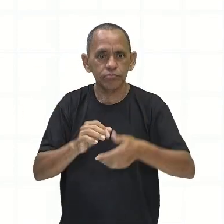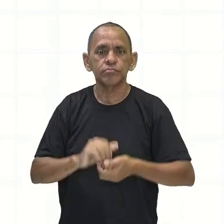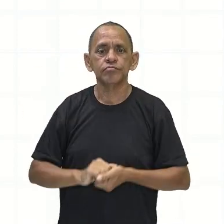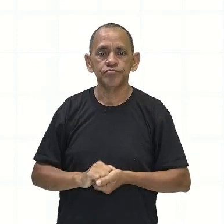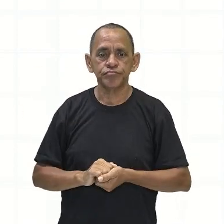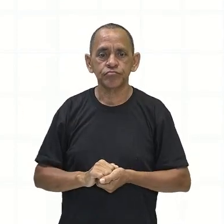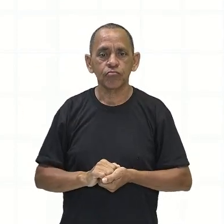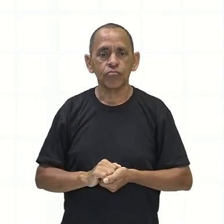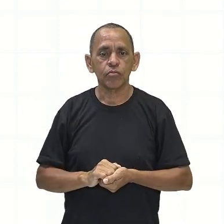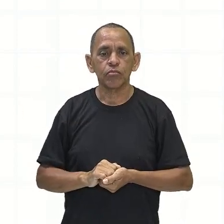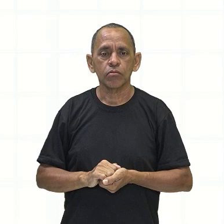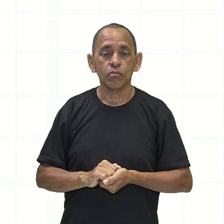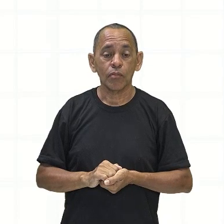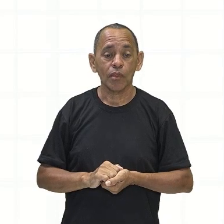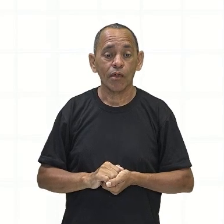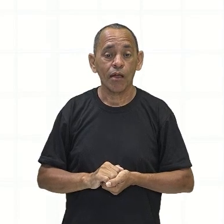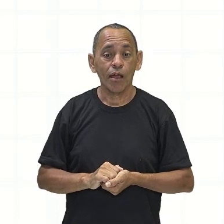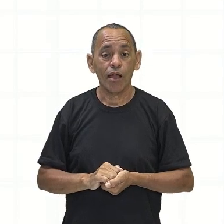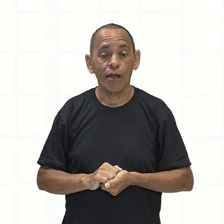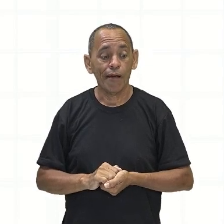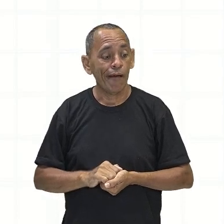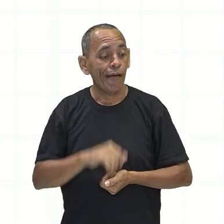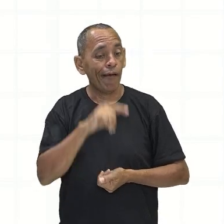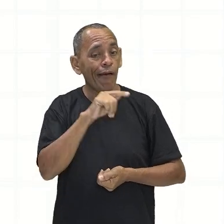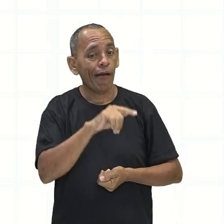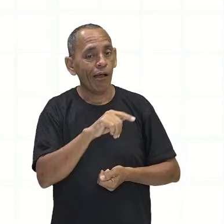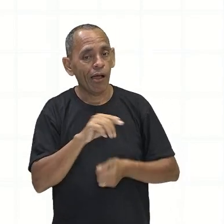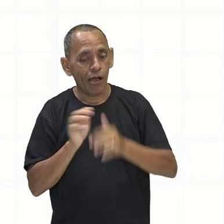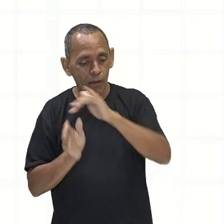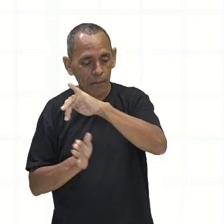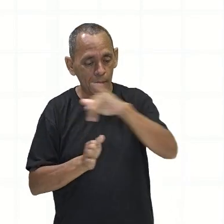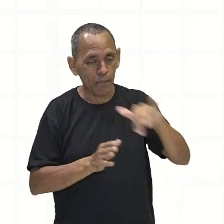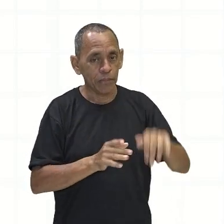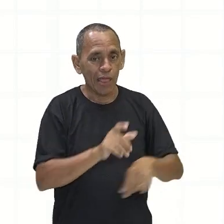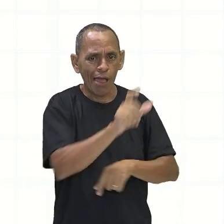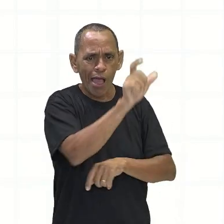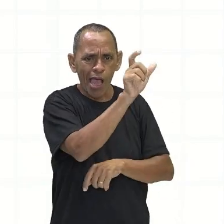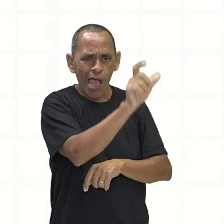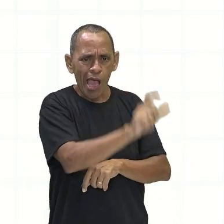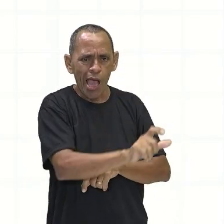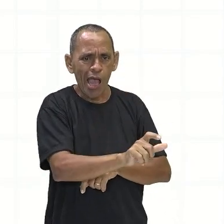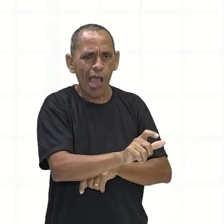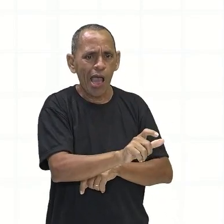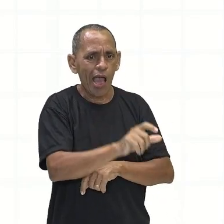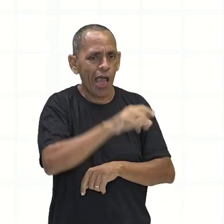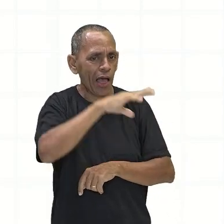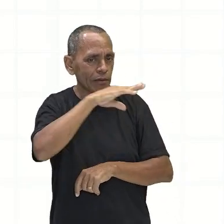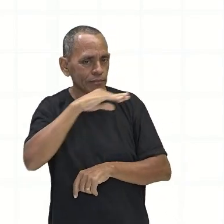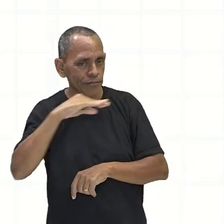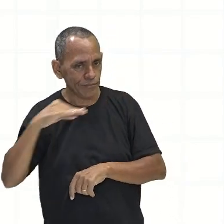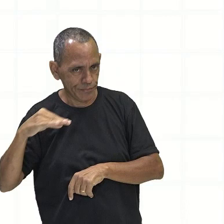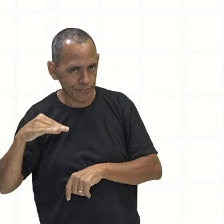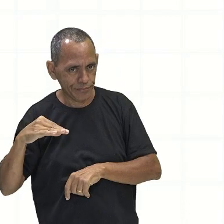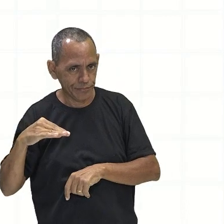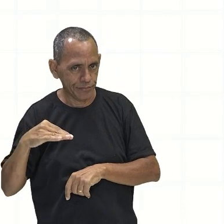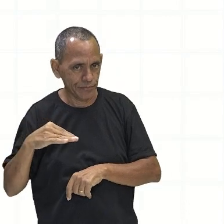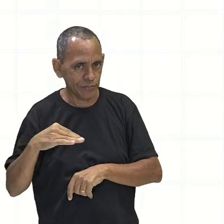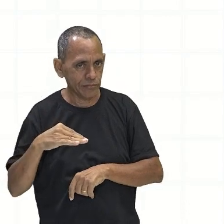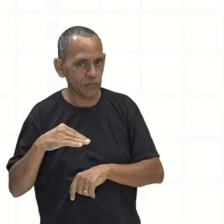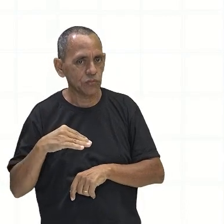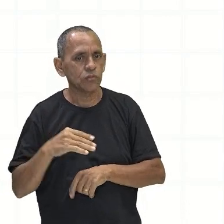A menina comprou uma blusa. Temos aqui dois substantivos, ó. Substantivo menina é o nome